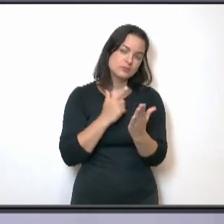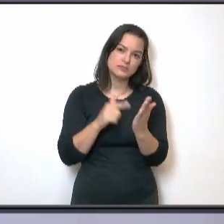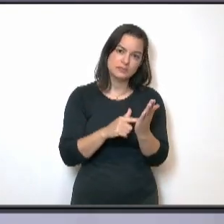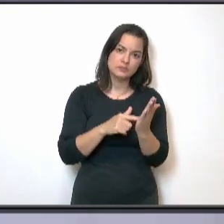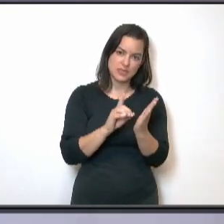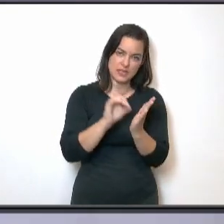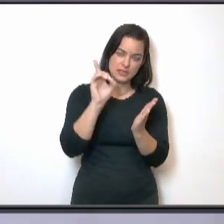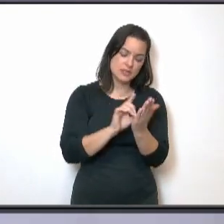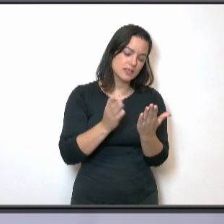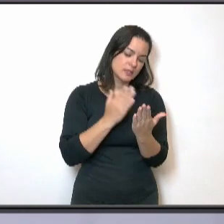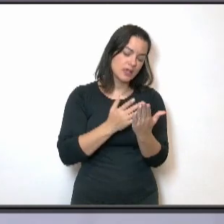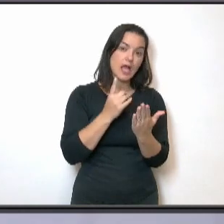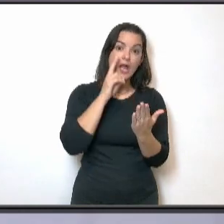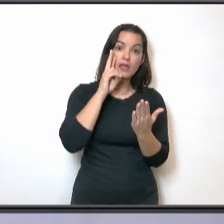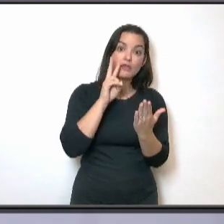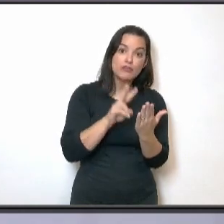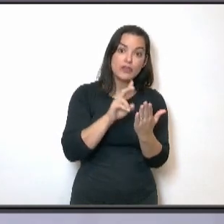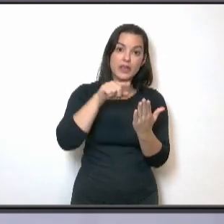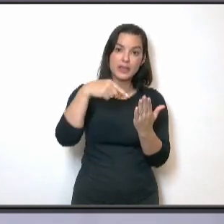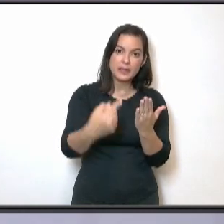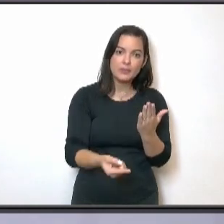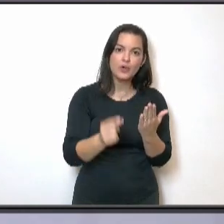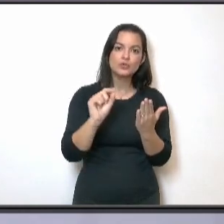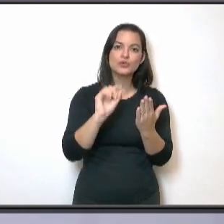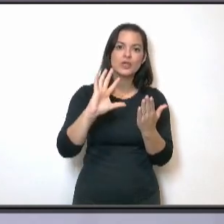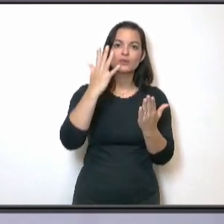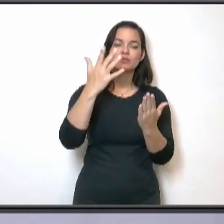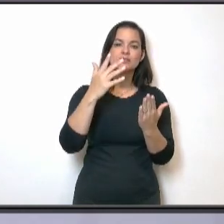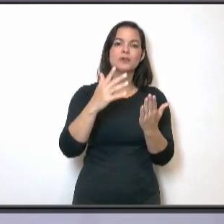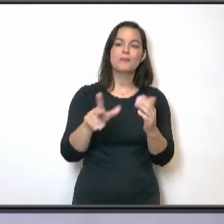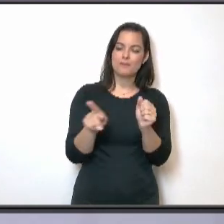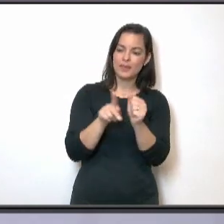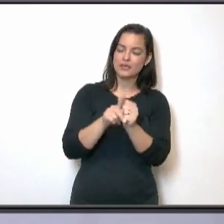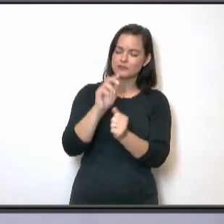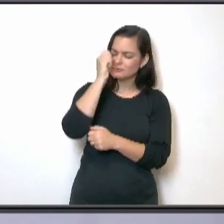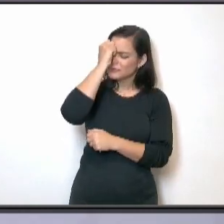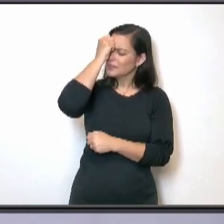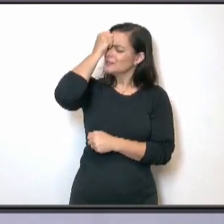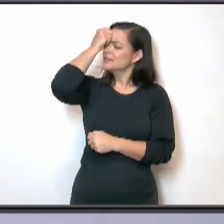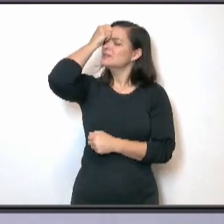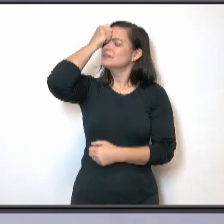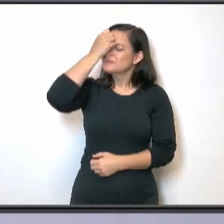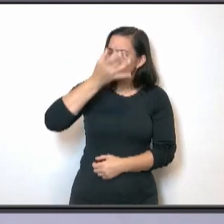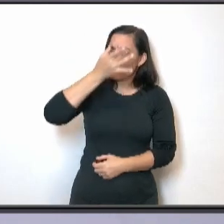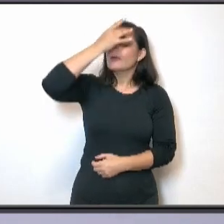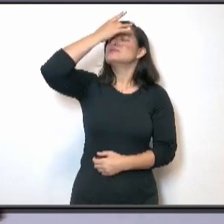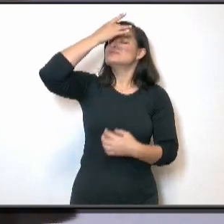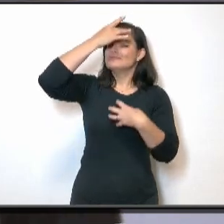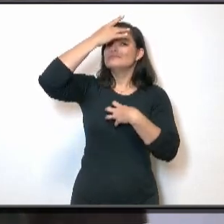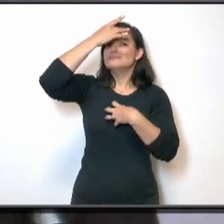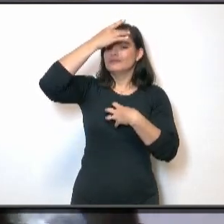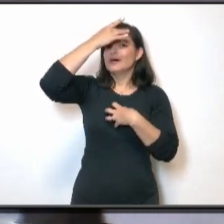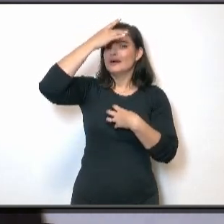de Pedro com Jesus, nós vemos um arrependimento profundo, uma consciência de quem ele era.